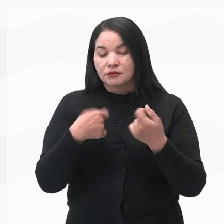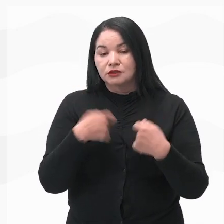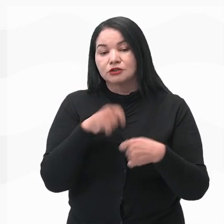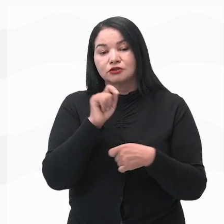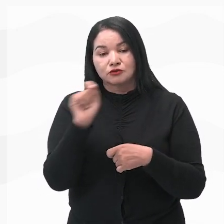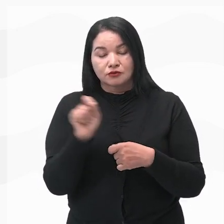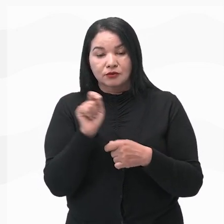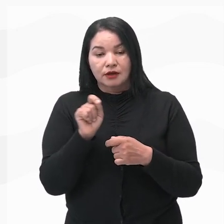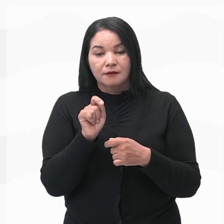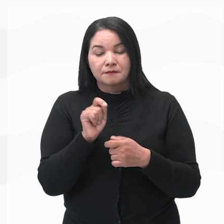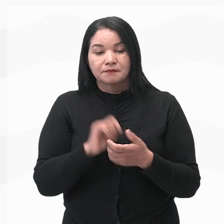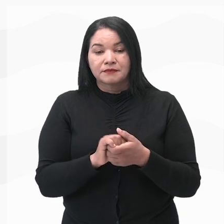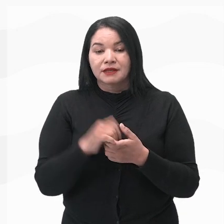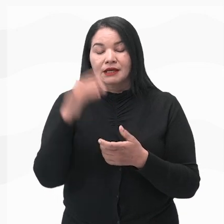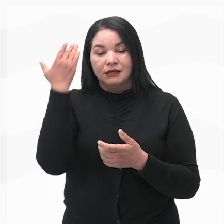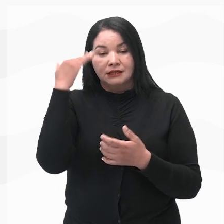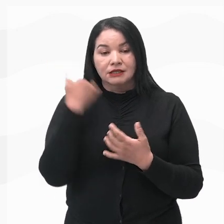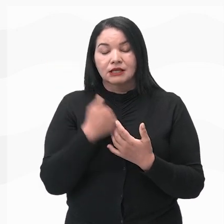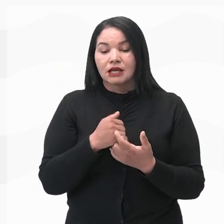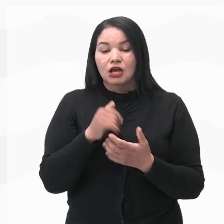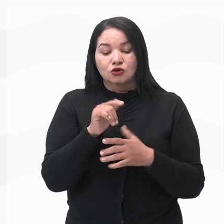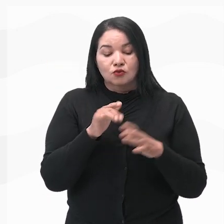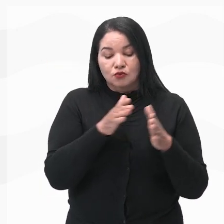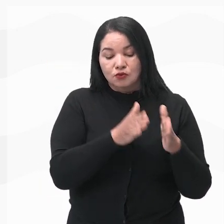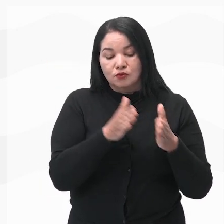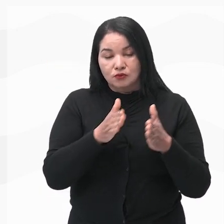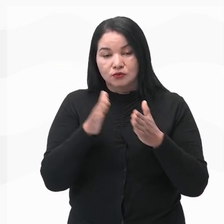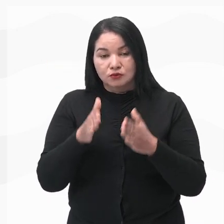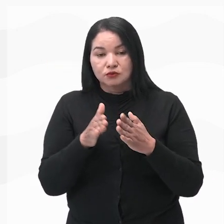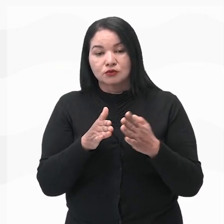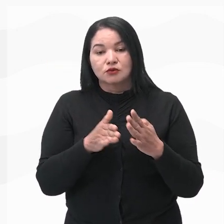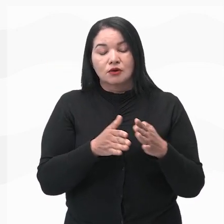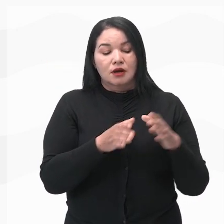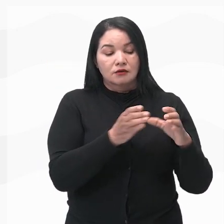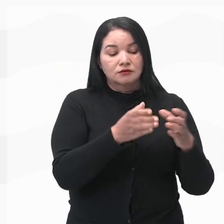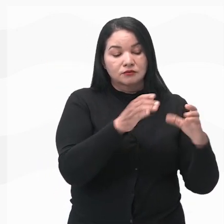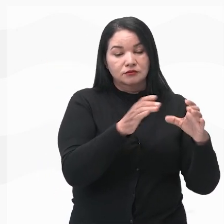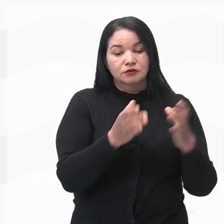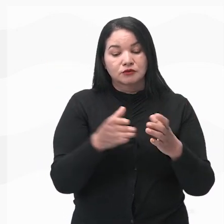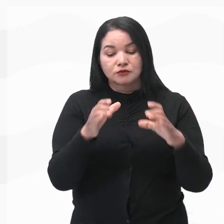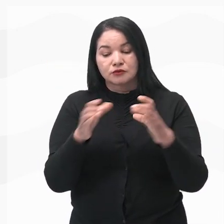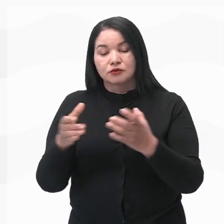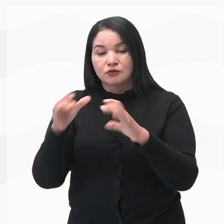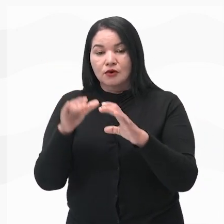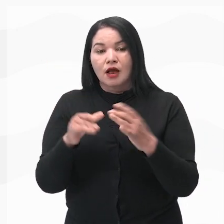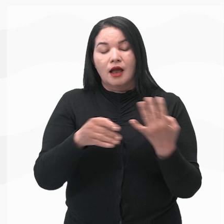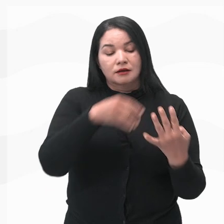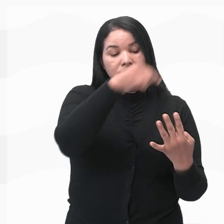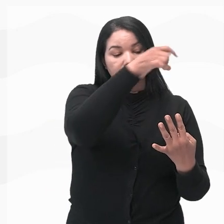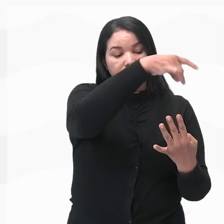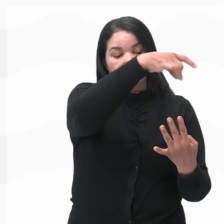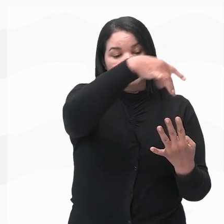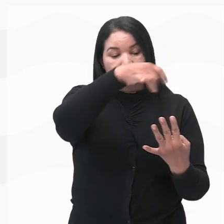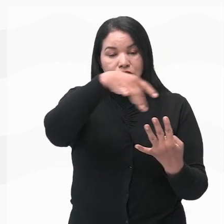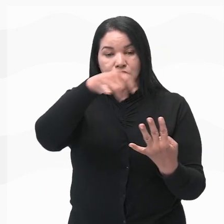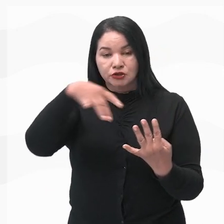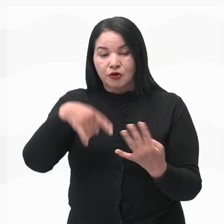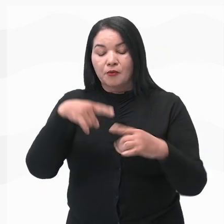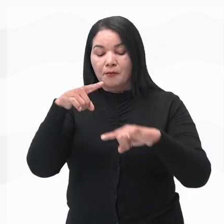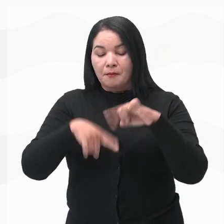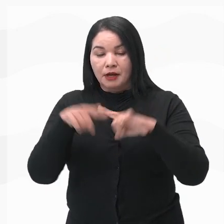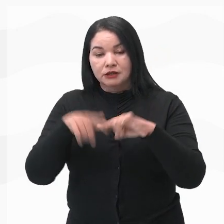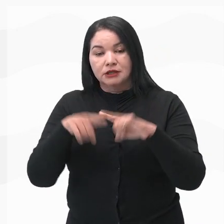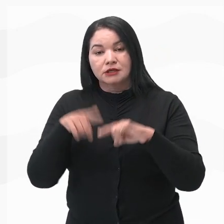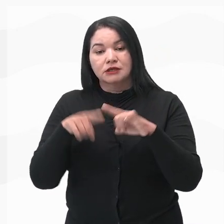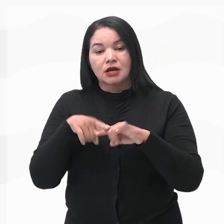existe já toda uma lógica, né, de cores e de simbologias para cada tipo de